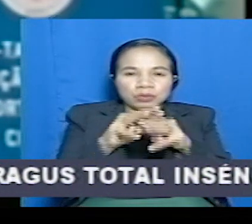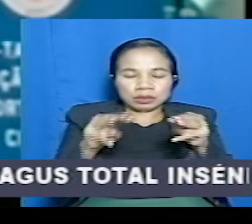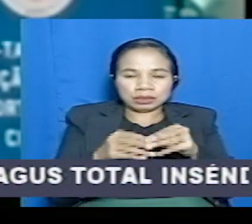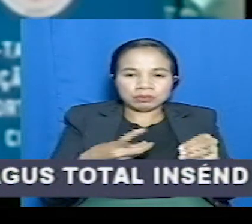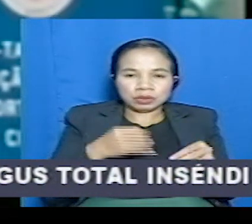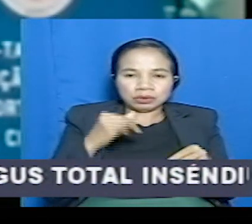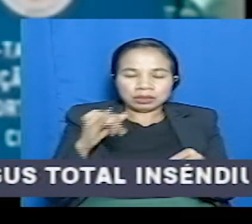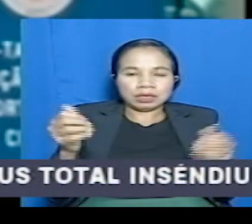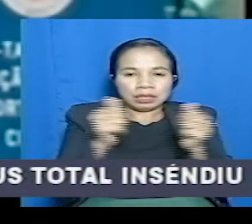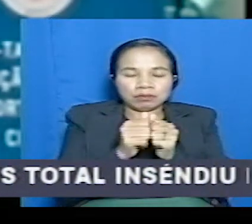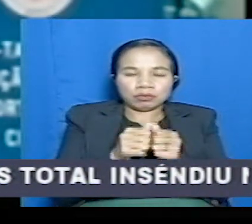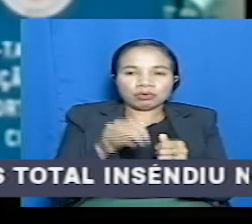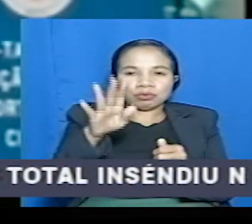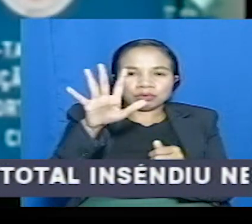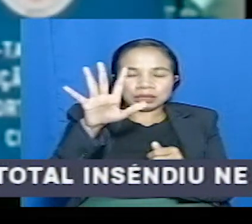Bili, Hamutu Koto